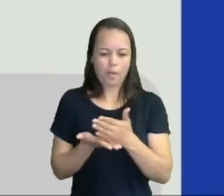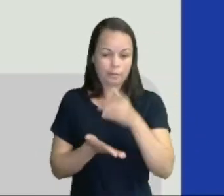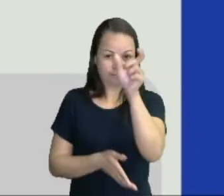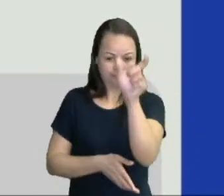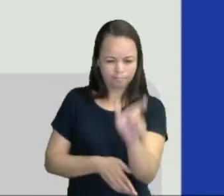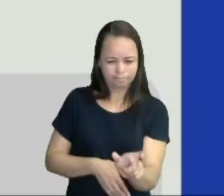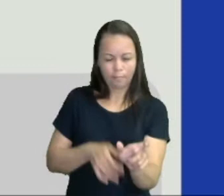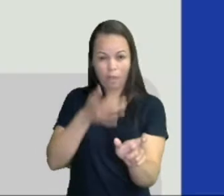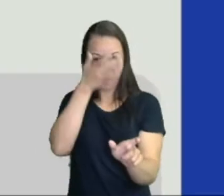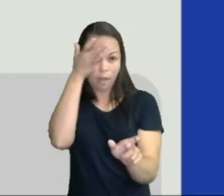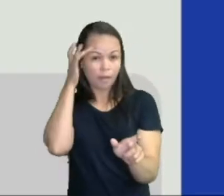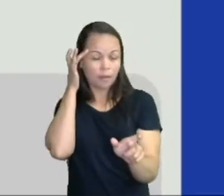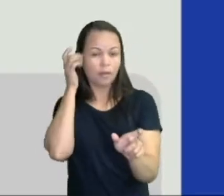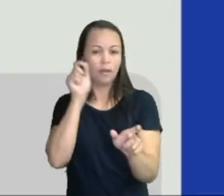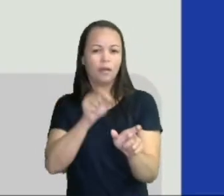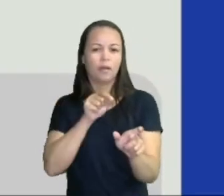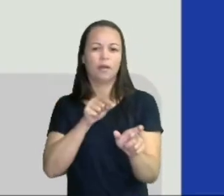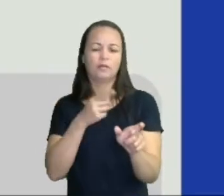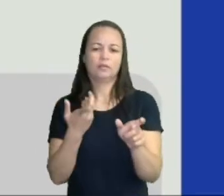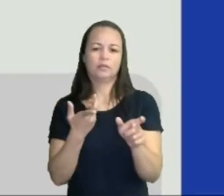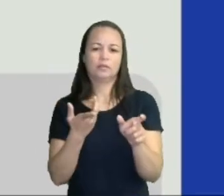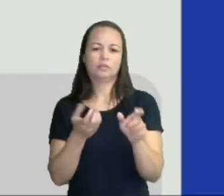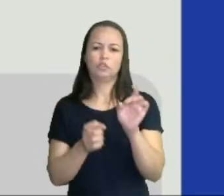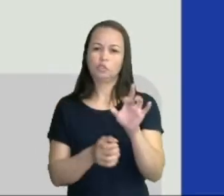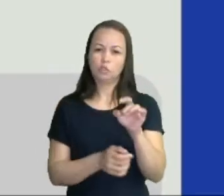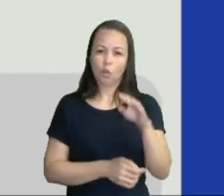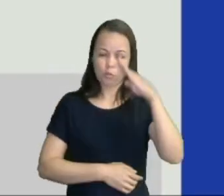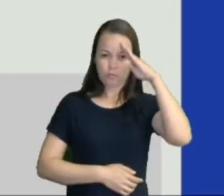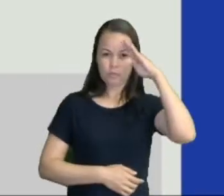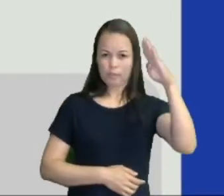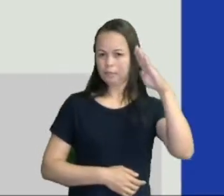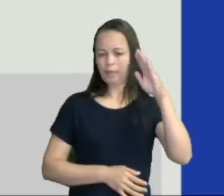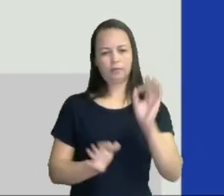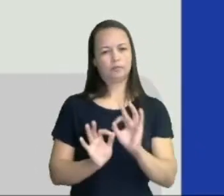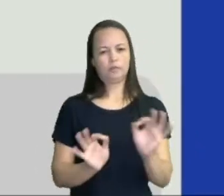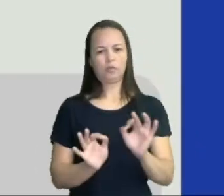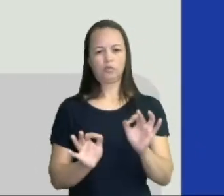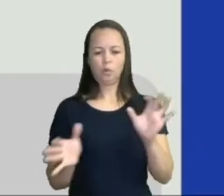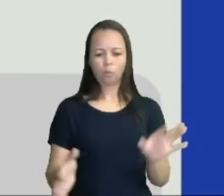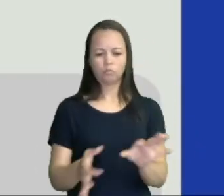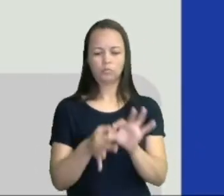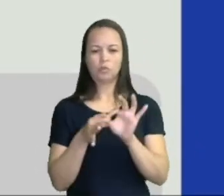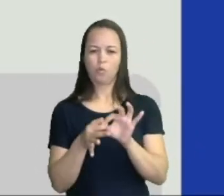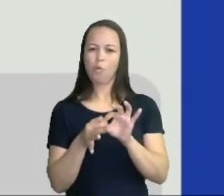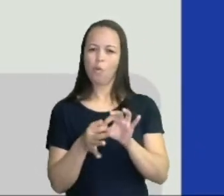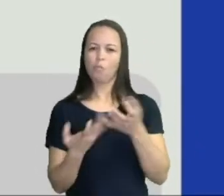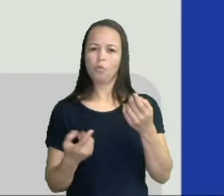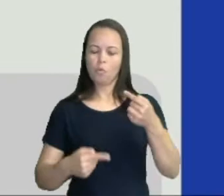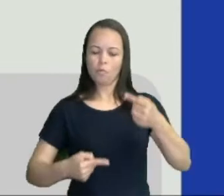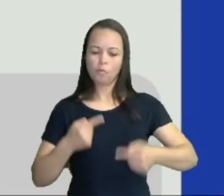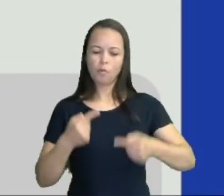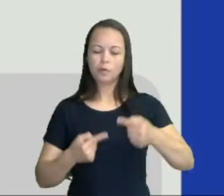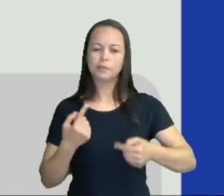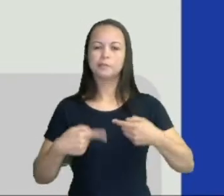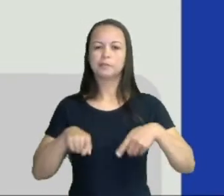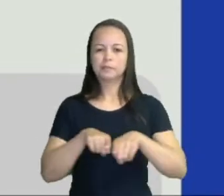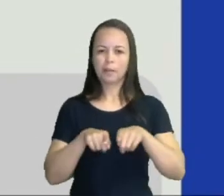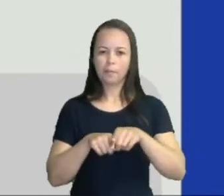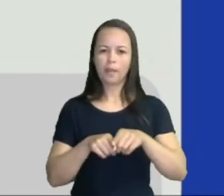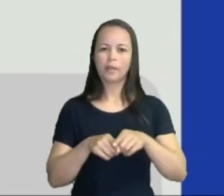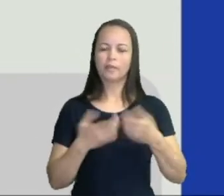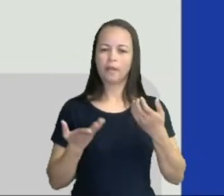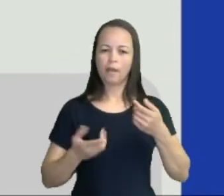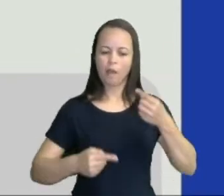pessoa, uma figura não apenas na área militar, mas ele se consolida como um político, a tratar da